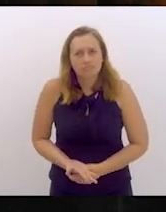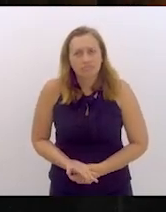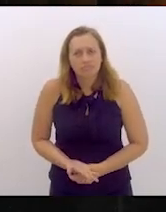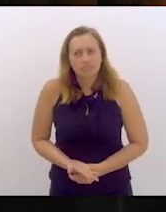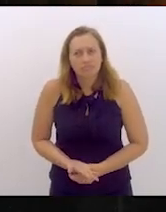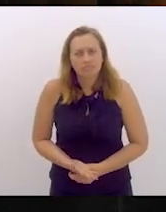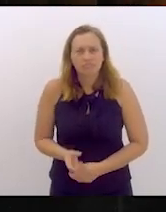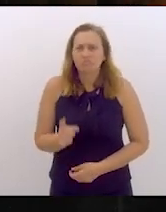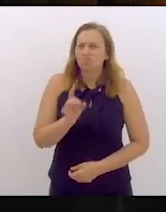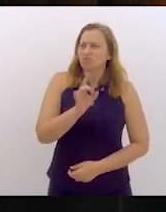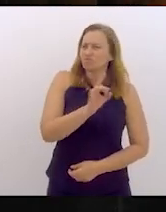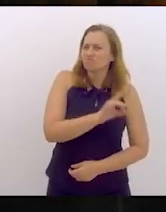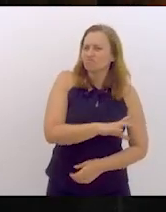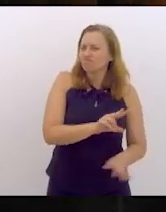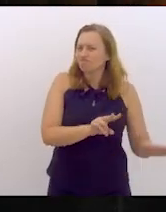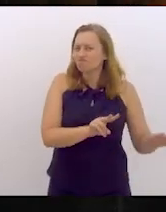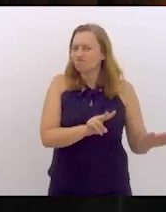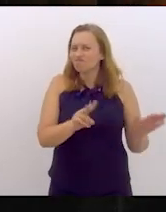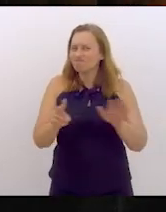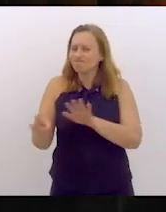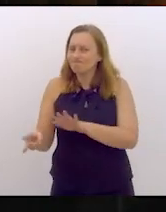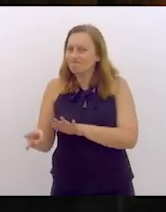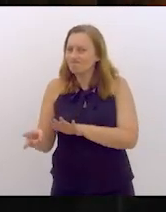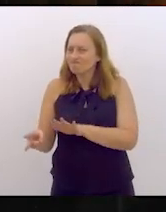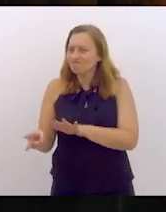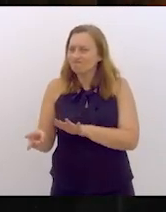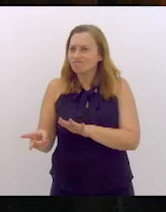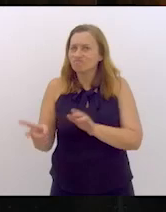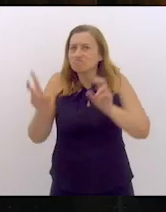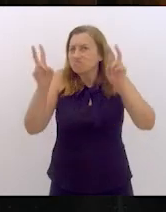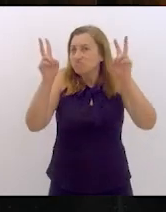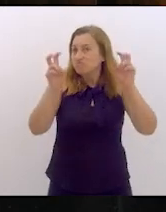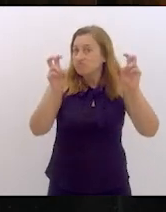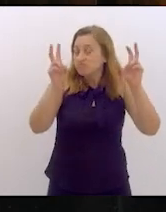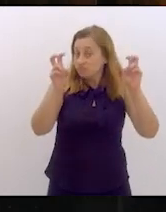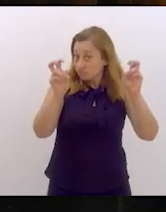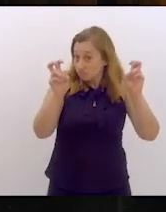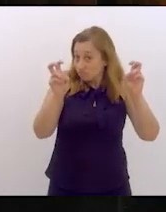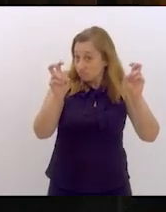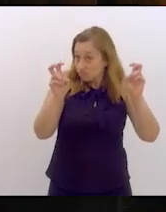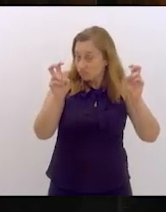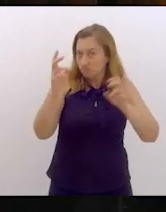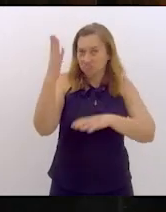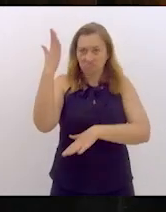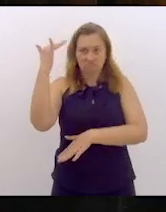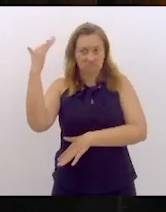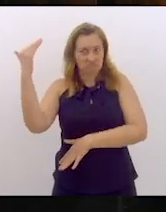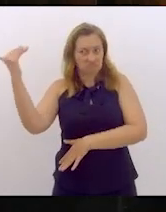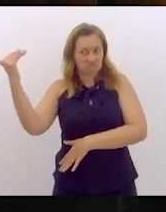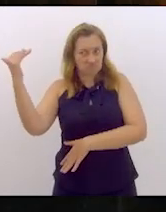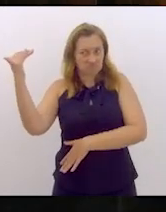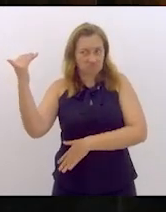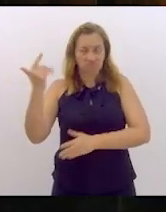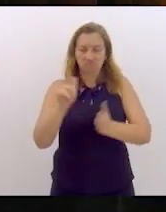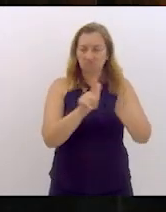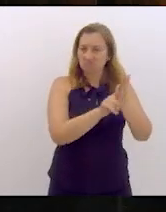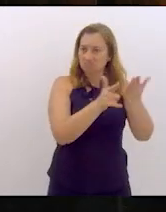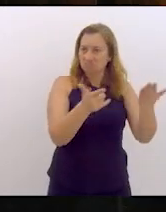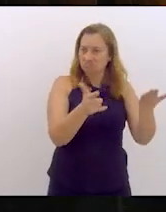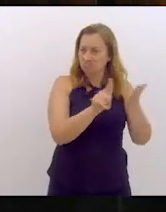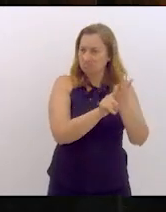na última semana uma matéria de grande repercussão jornalística